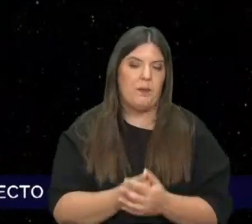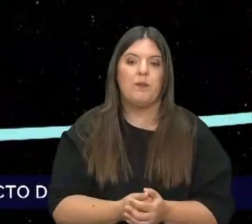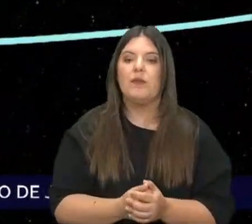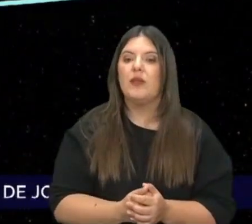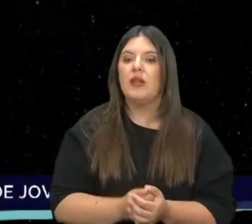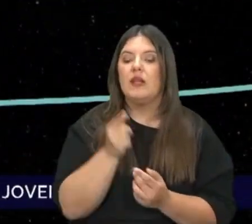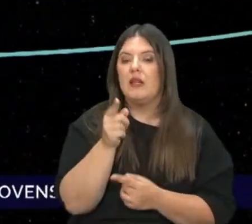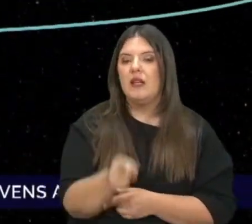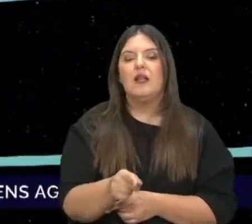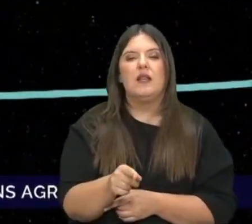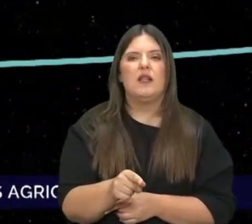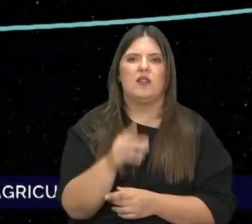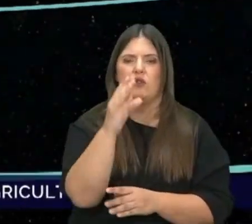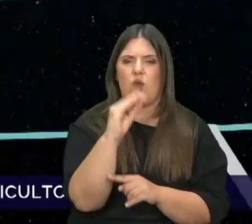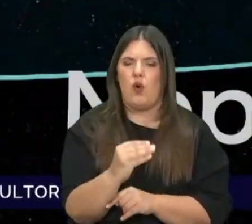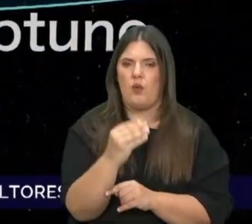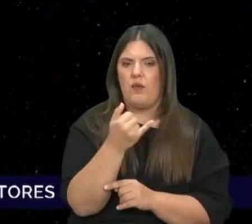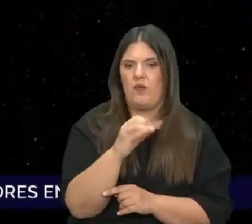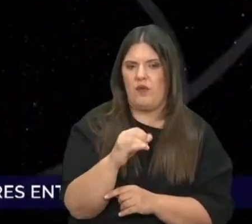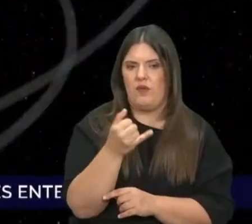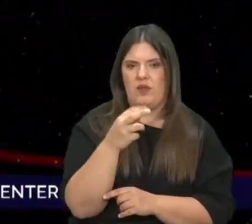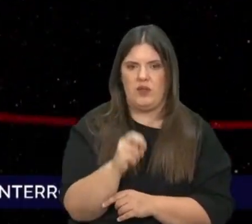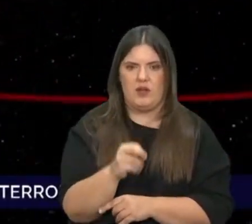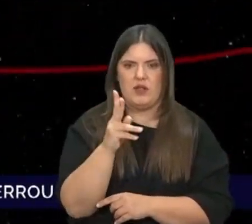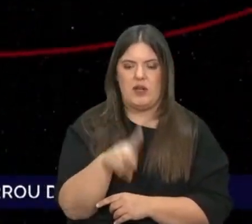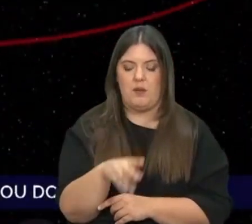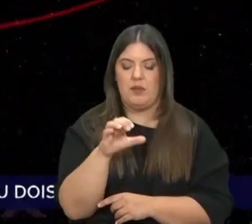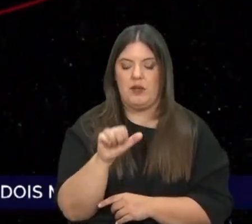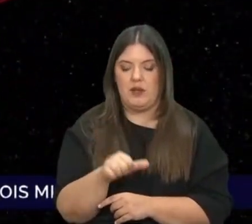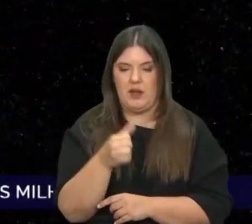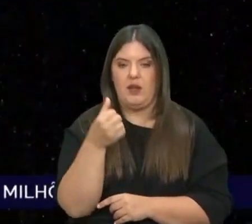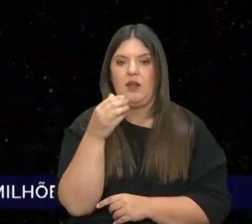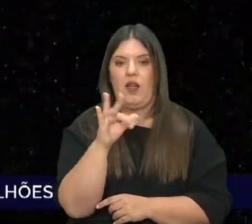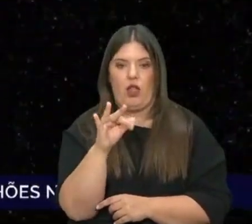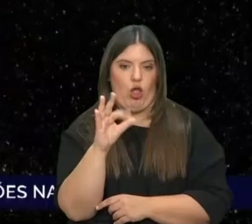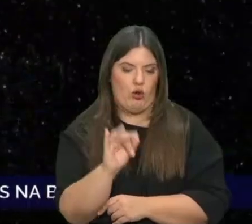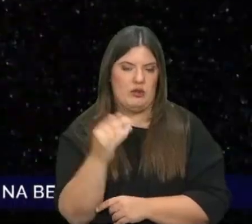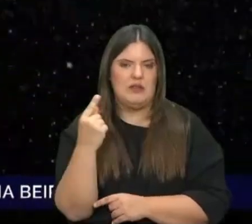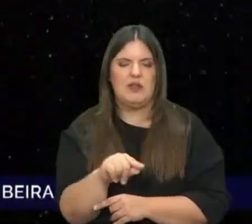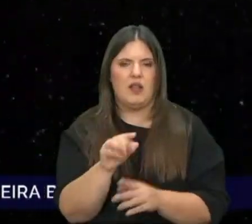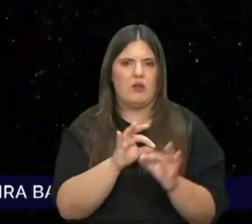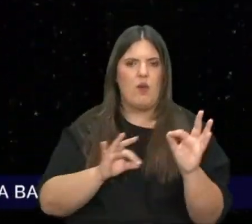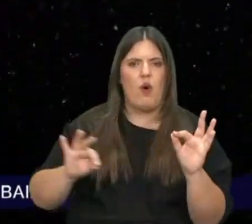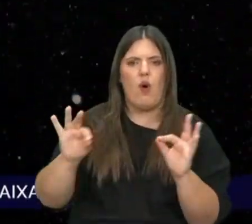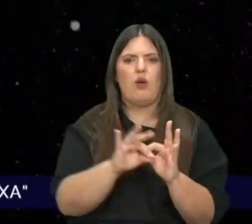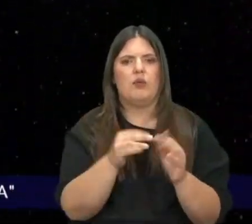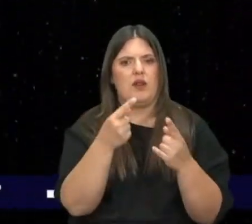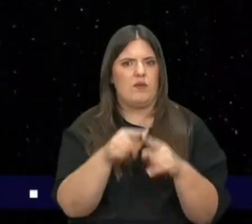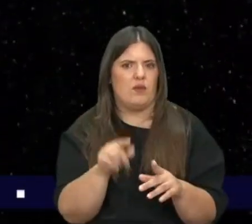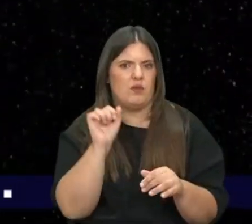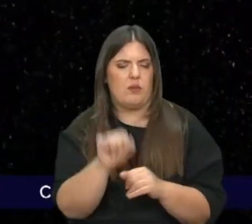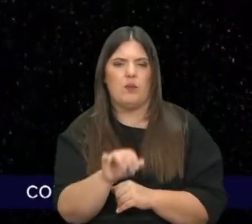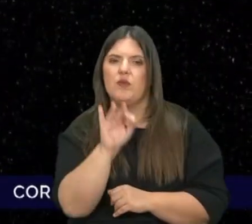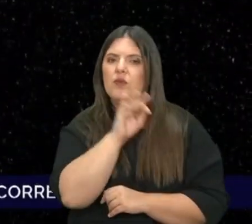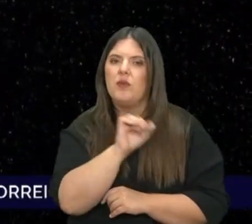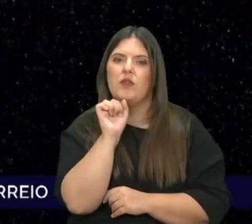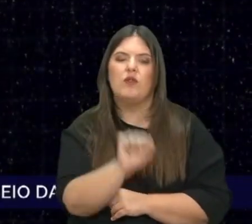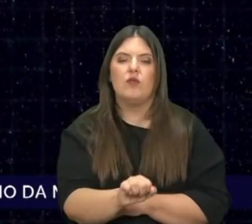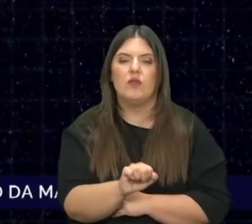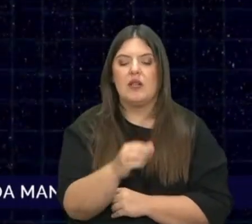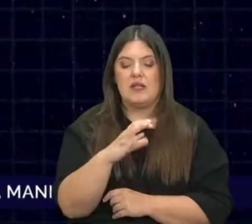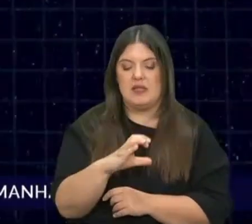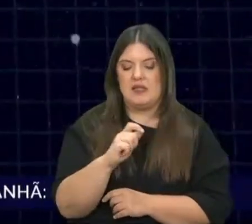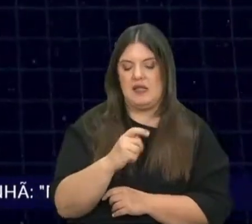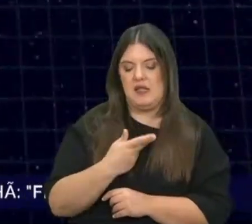E este corpo, 2023 KQ-14, tem também uma órbita muito diferente das suas próprias famílias dos